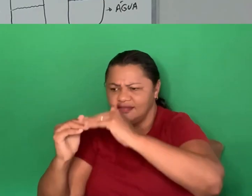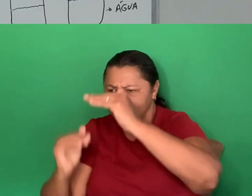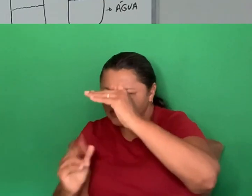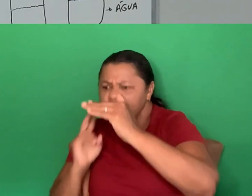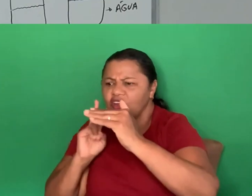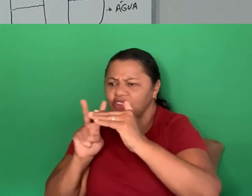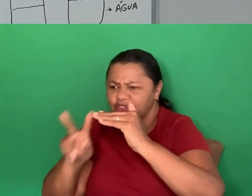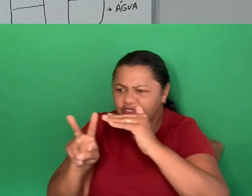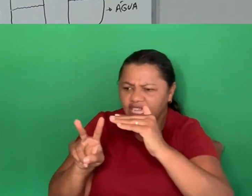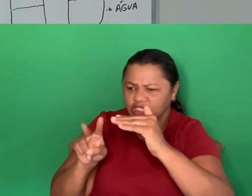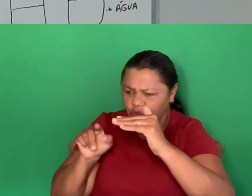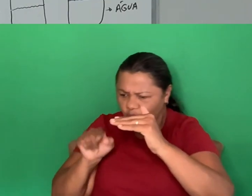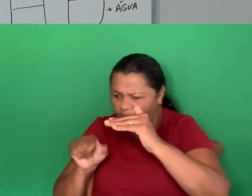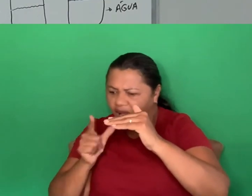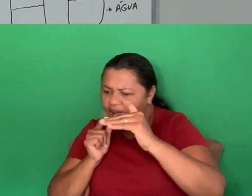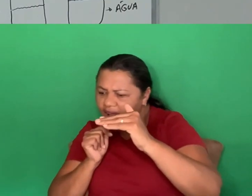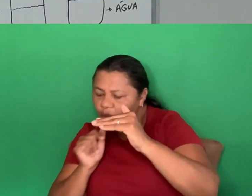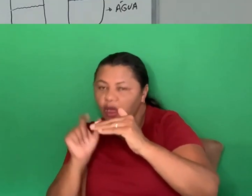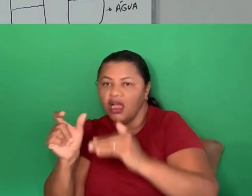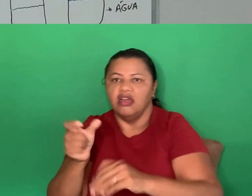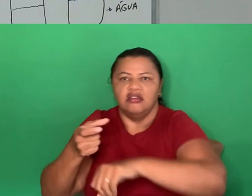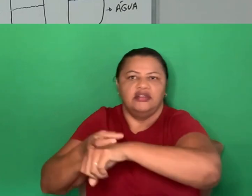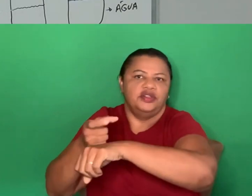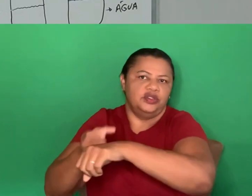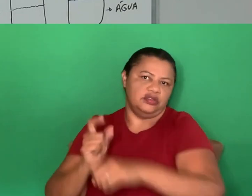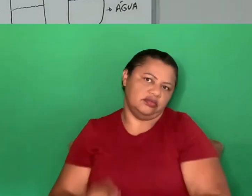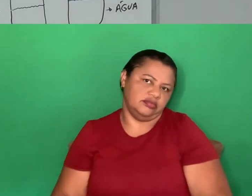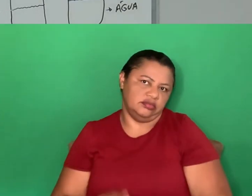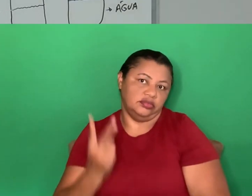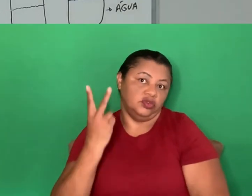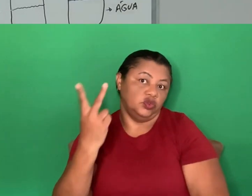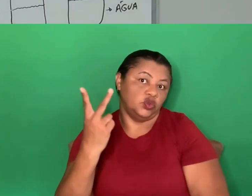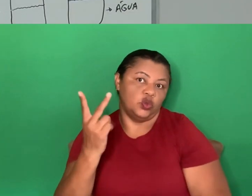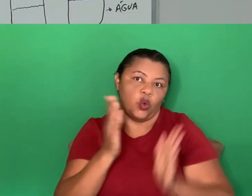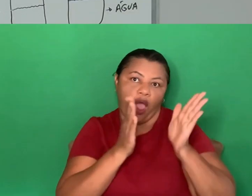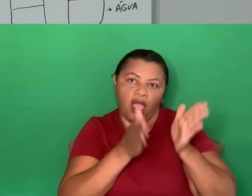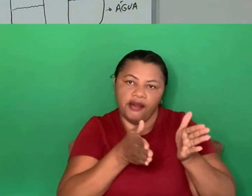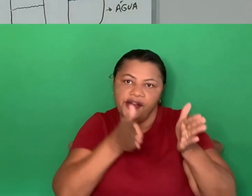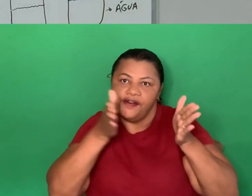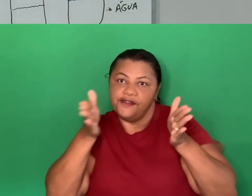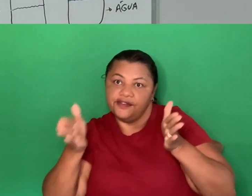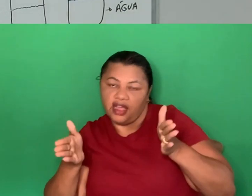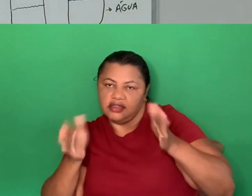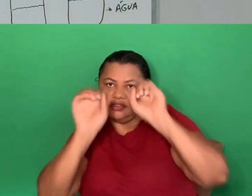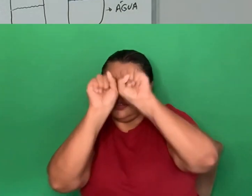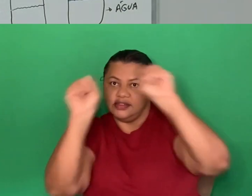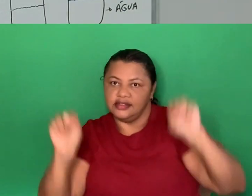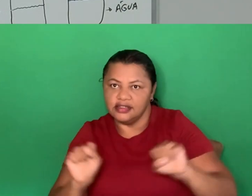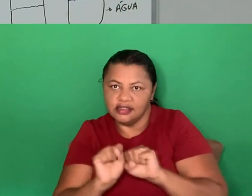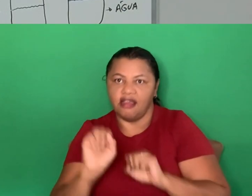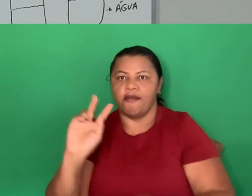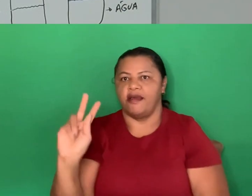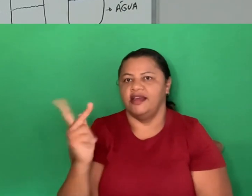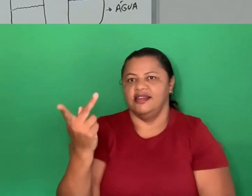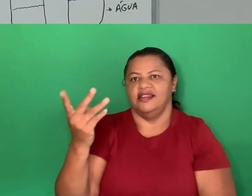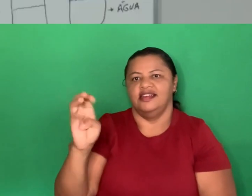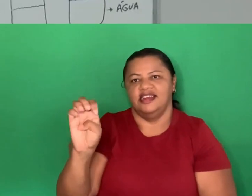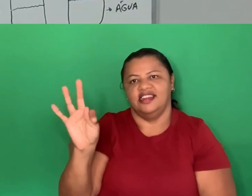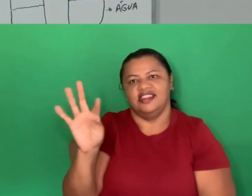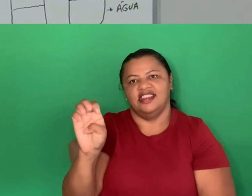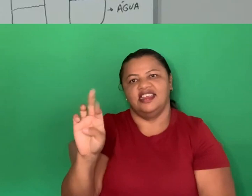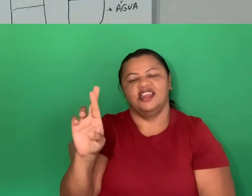sistema heterogêneo? Sim, basta que ela esteja em mais de um estado de agregação. Água e gelo, são duas